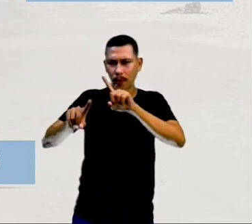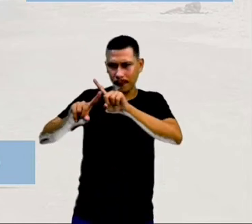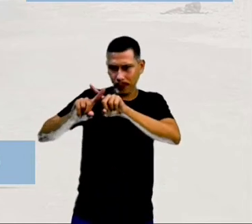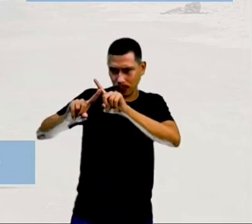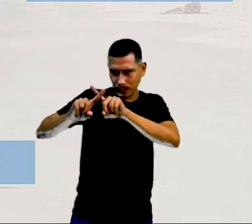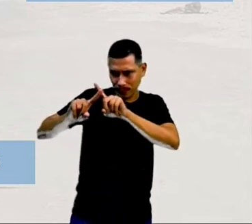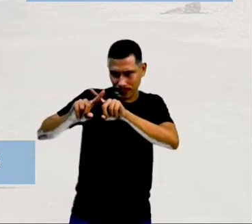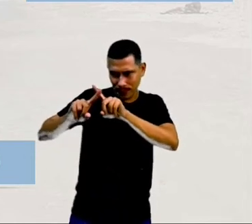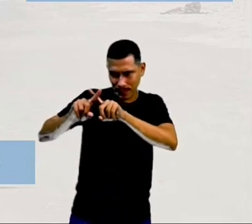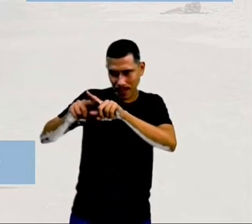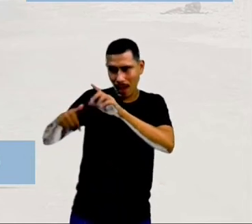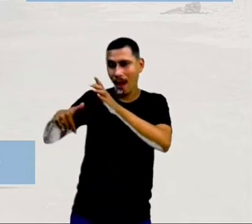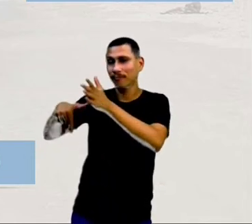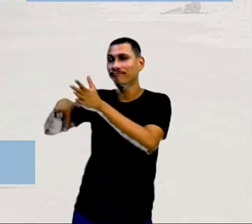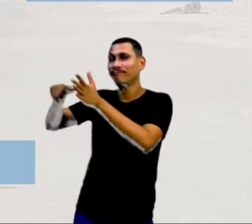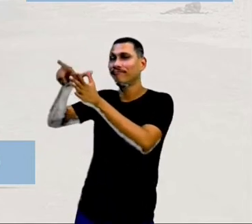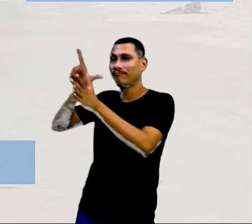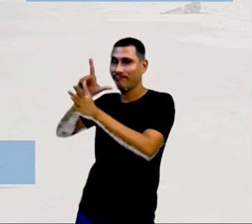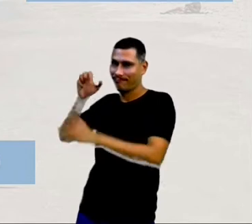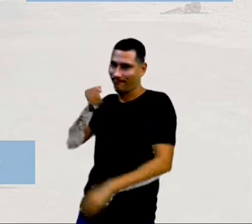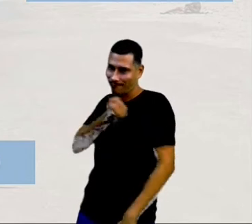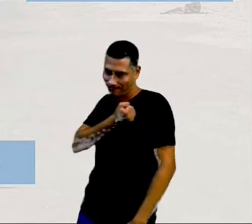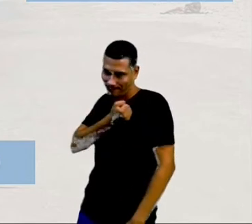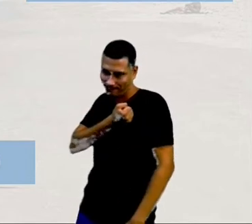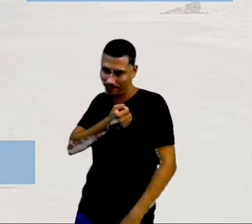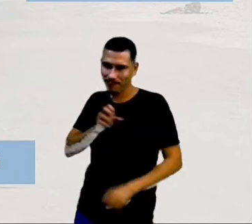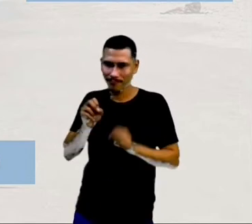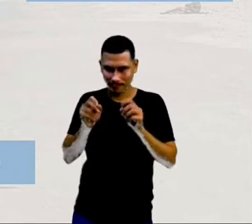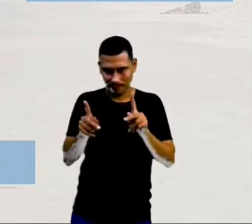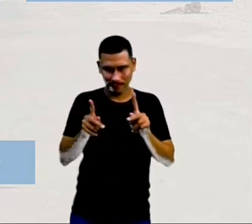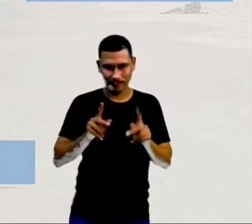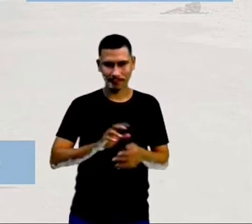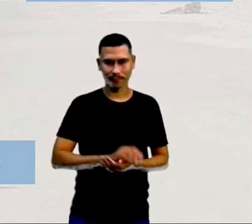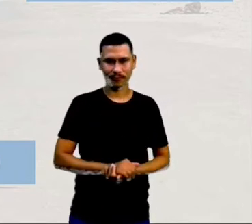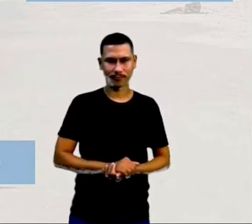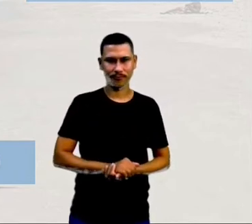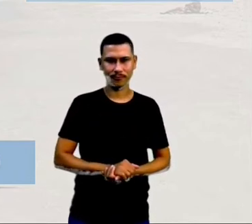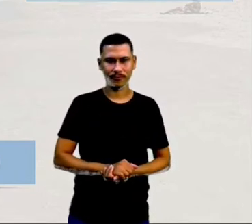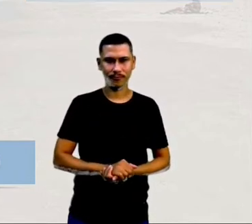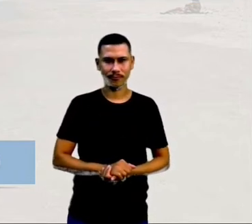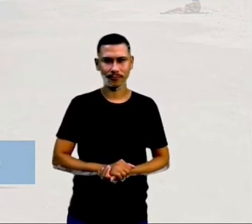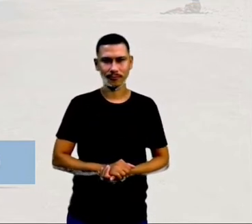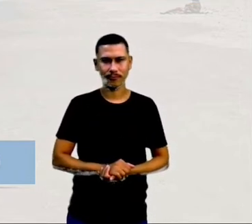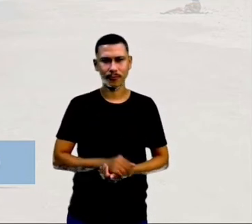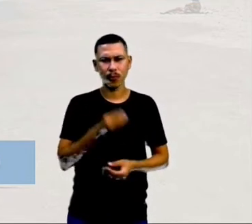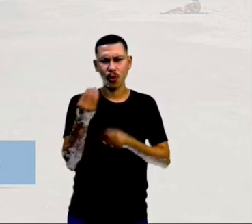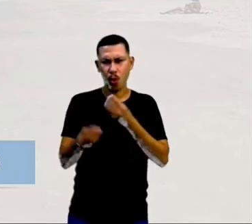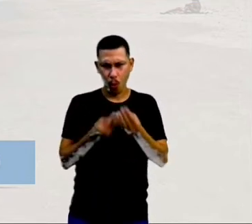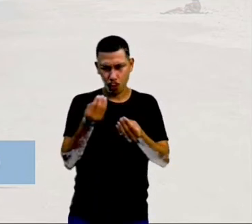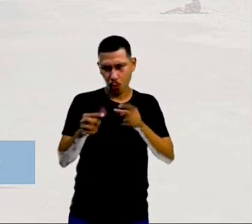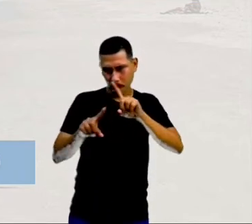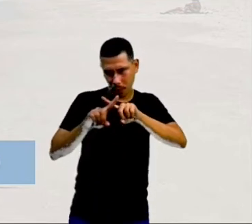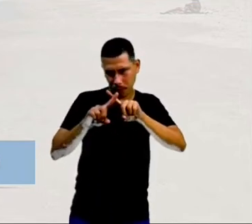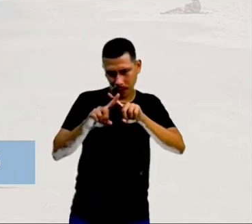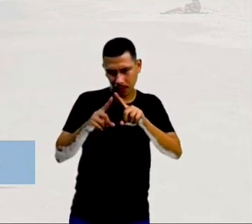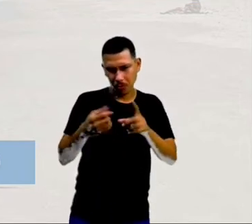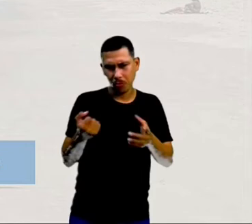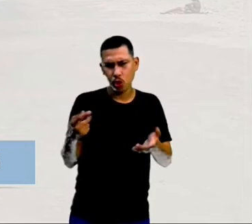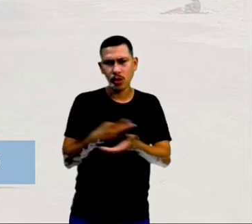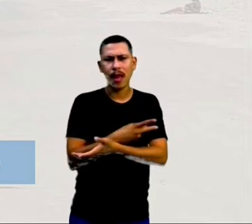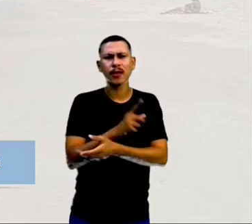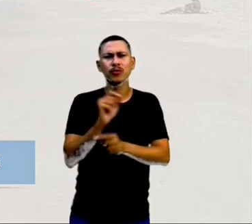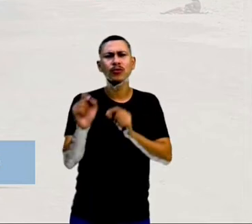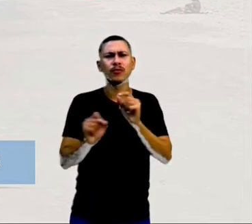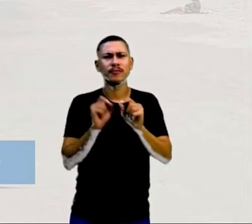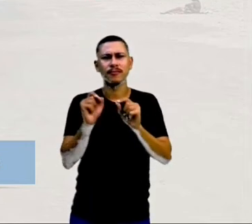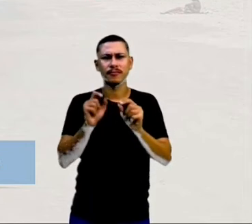esse termo antecedente, tá bom? Quando a gente faz essa multiplicação, o que é que acontece então?